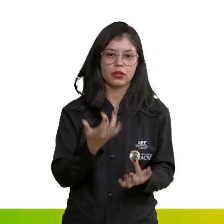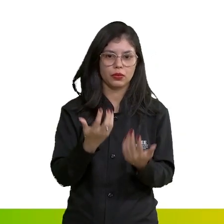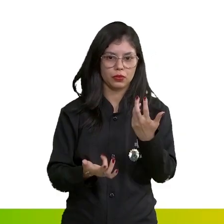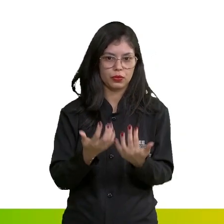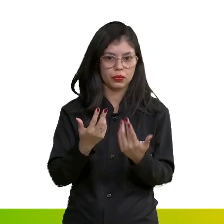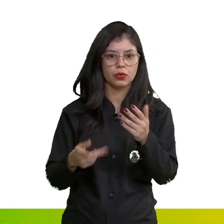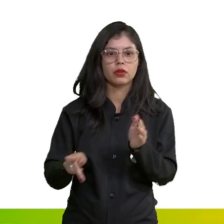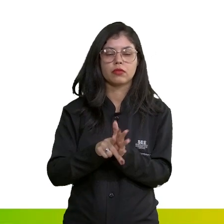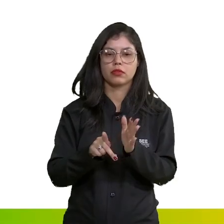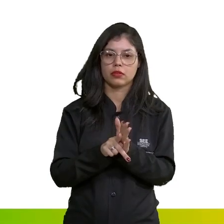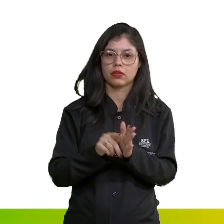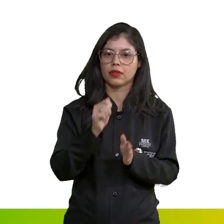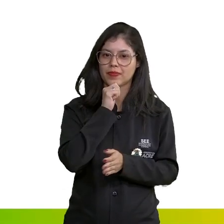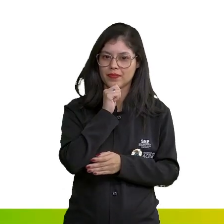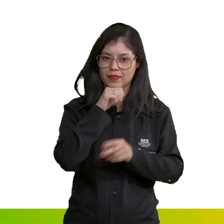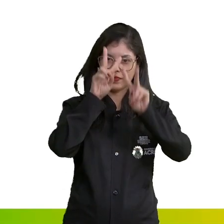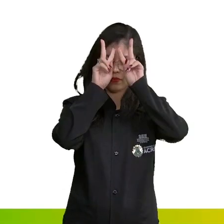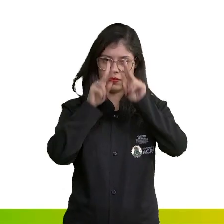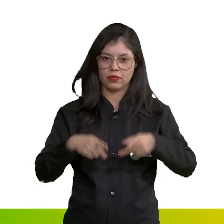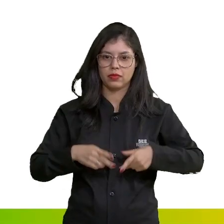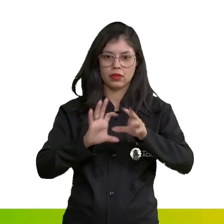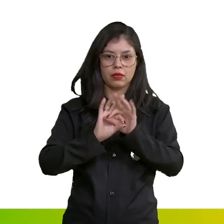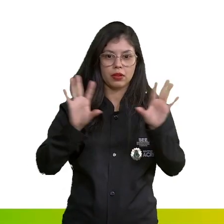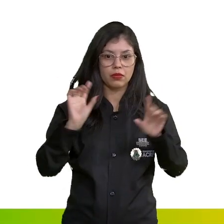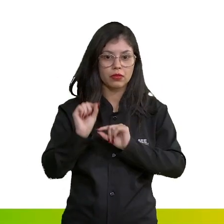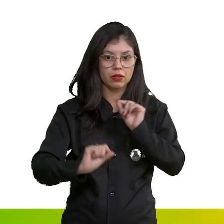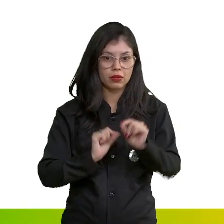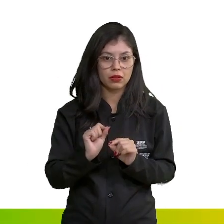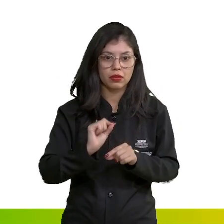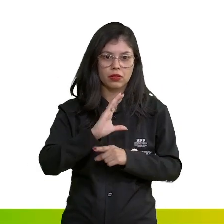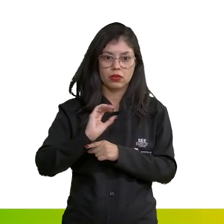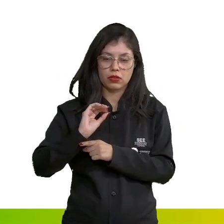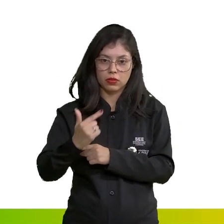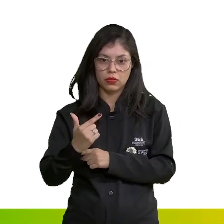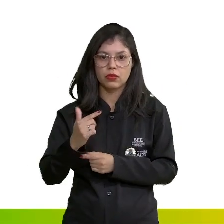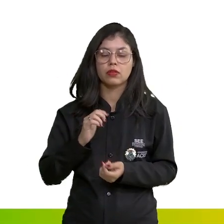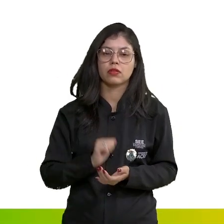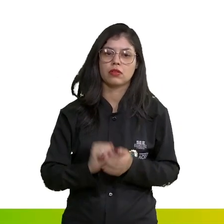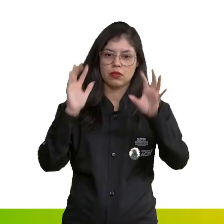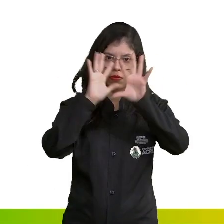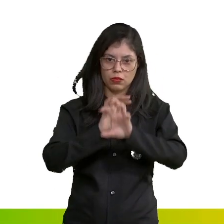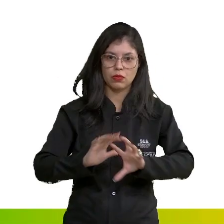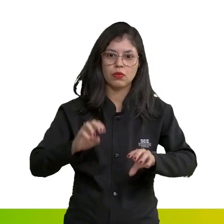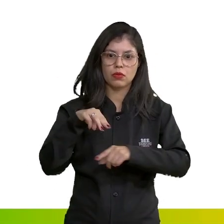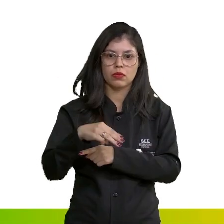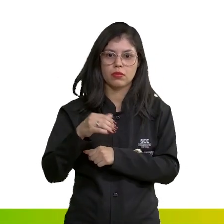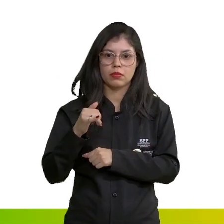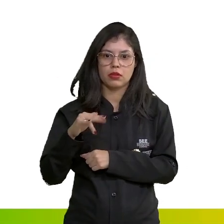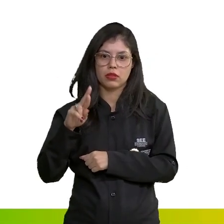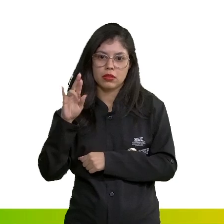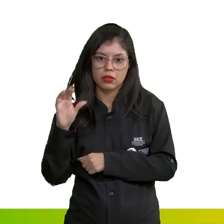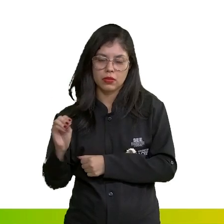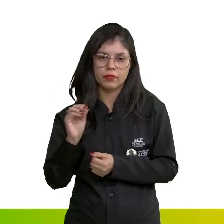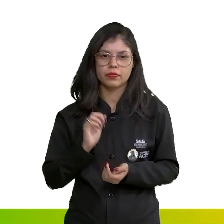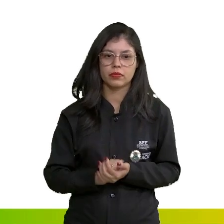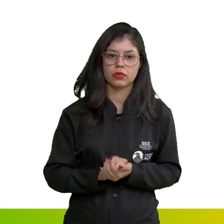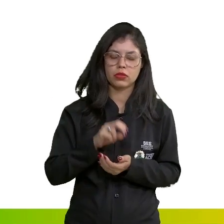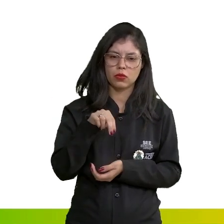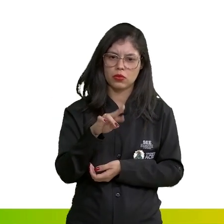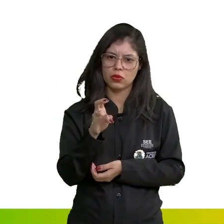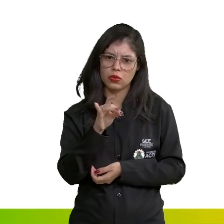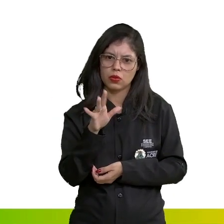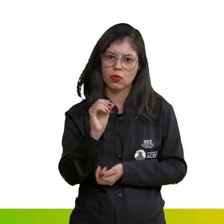petróleo e atividade humana. Vai liberar o quê? O CO2, o gás metano, né? O gás nitroso, na